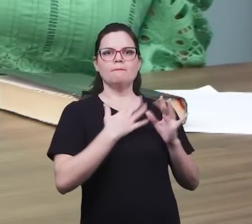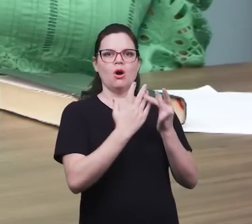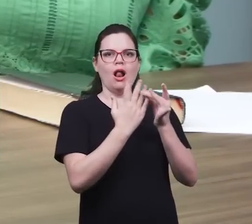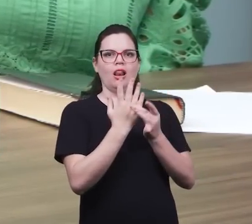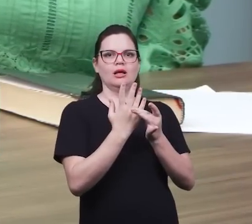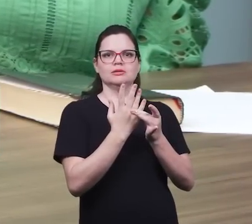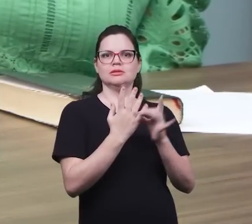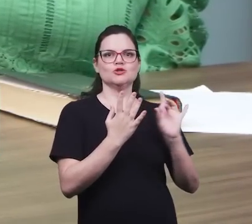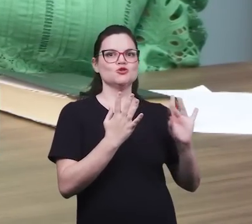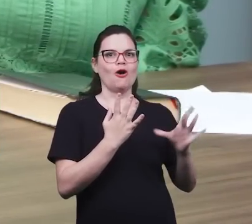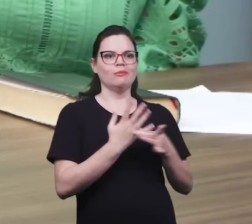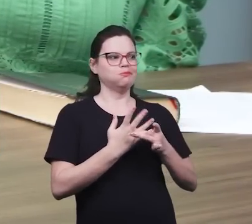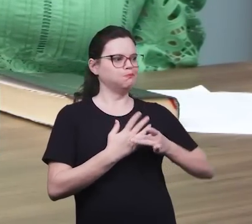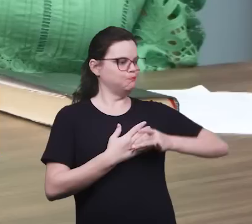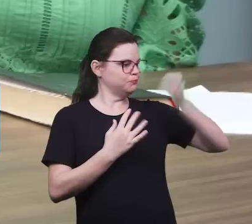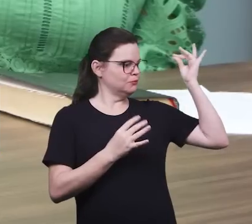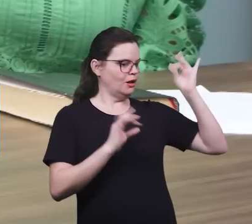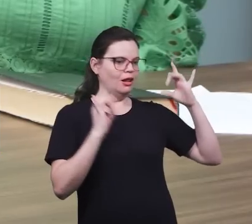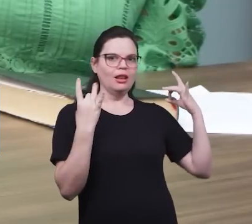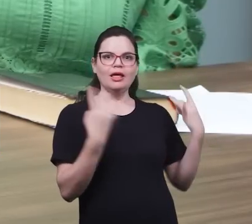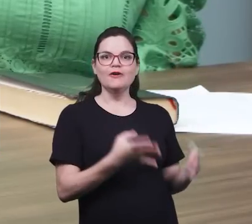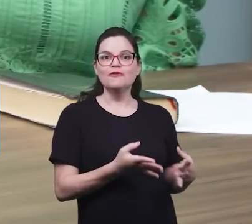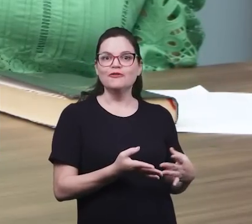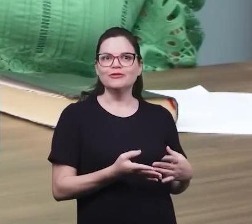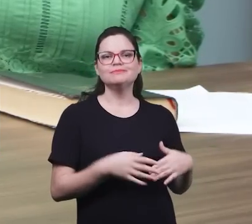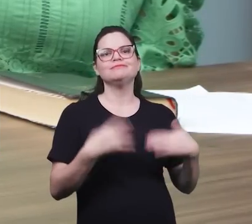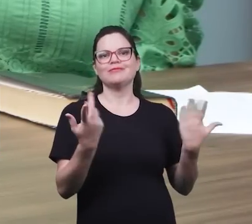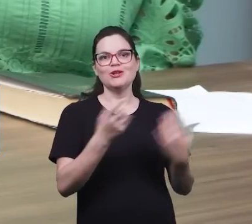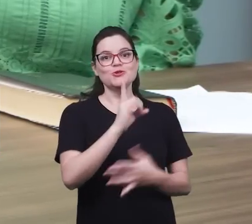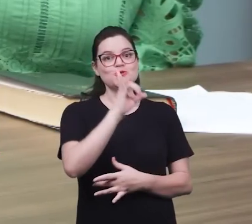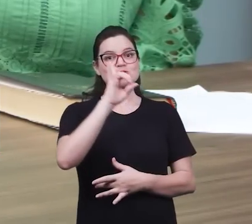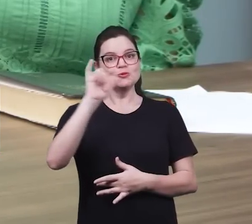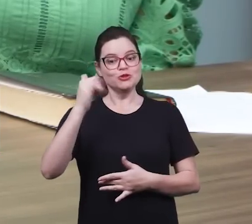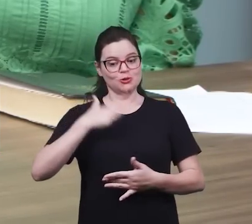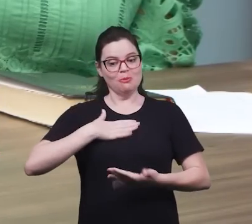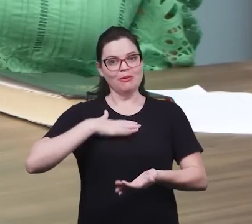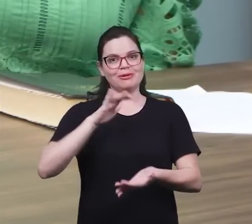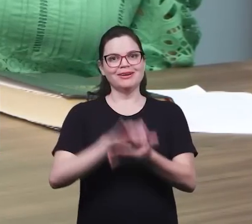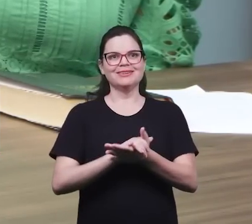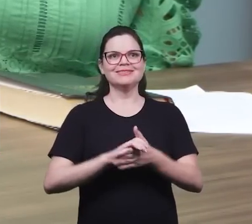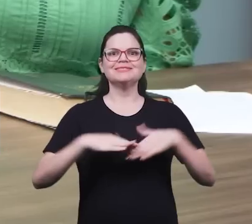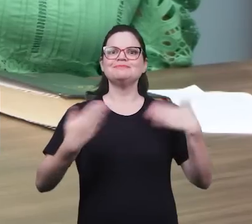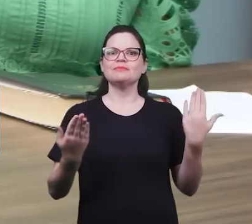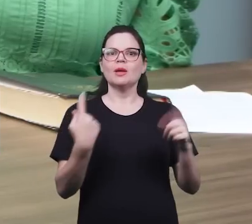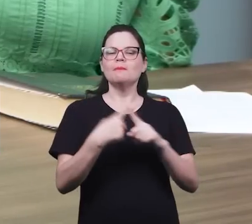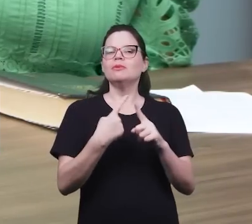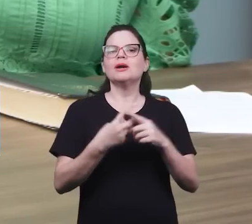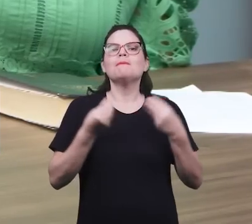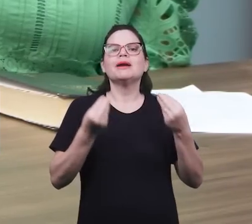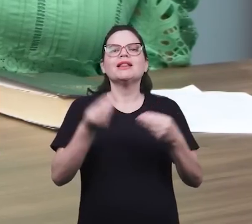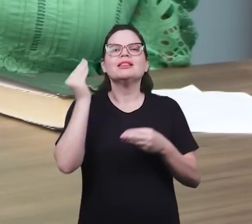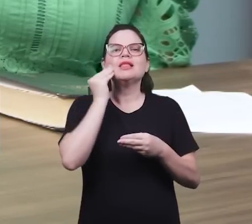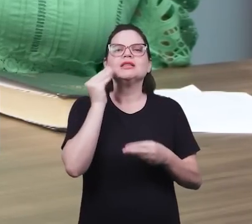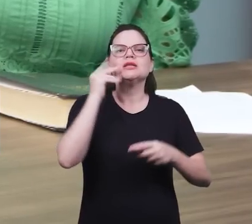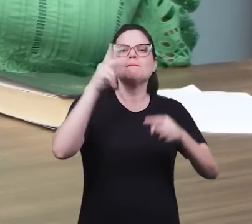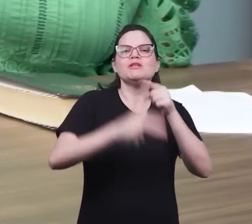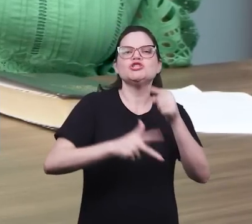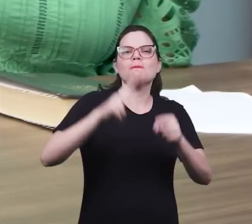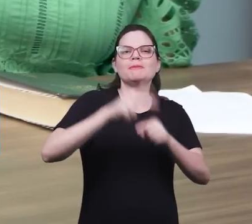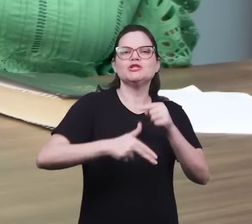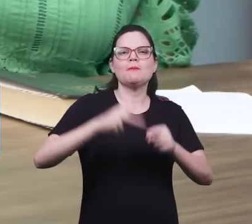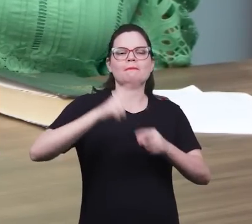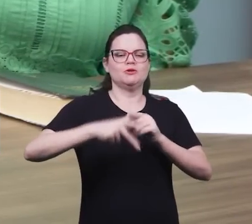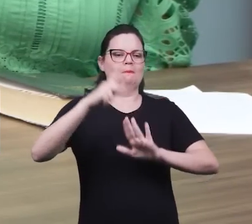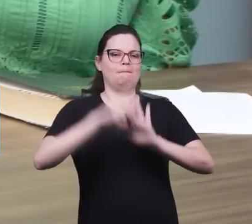nada, somente roubar a minha aliança e tantas outras coisas que foram acontecendo para que esse projeto fosse colocado uma dúvida